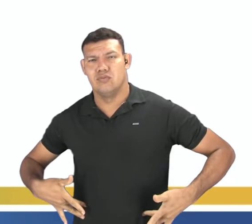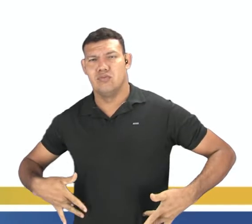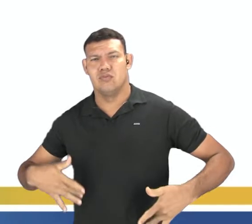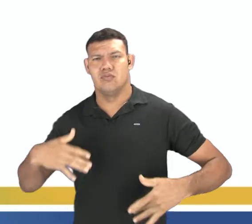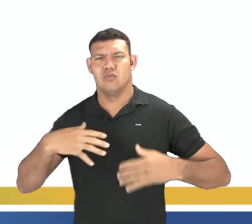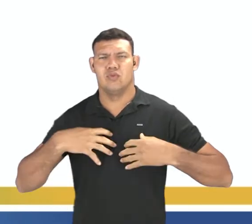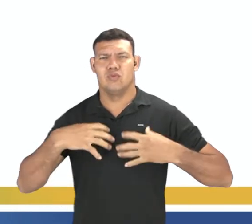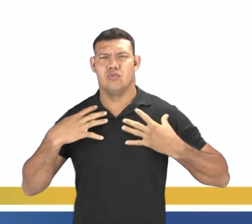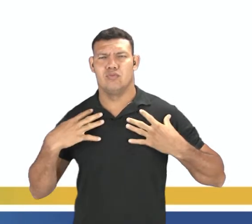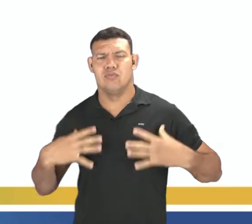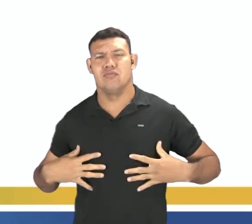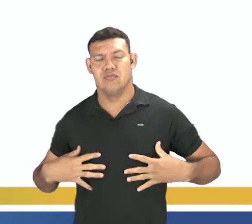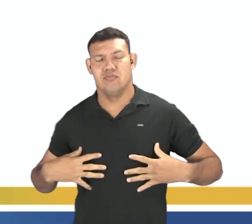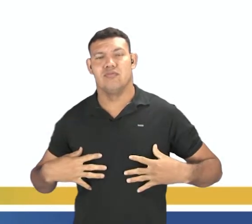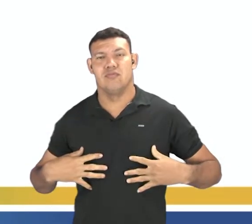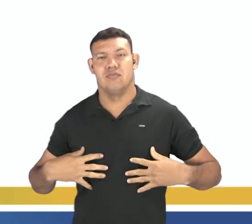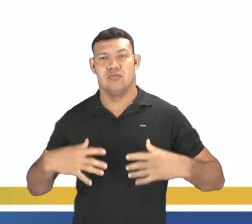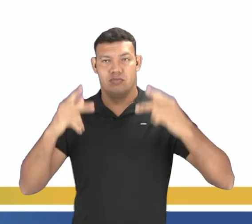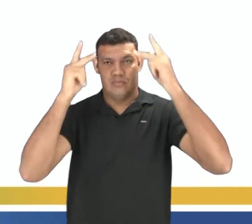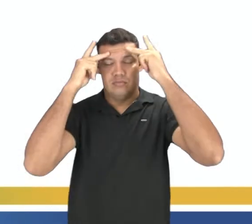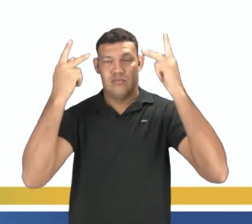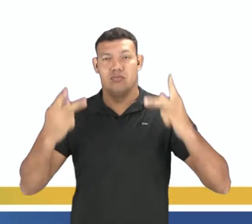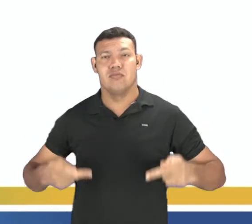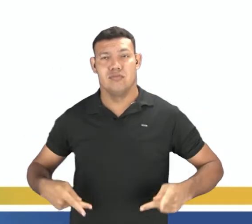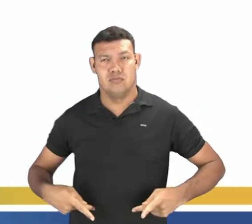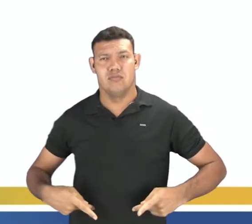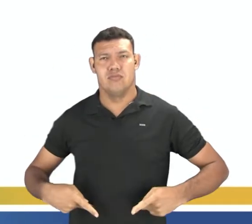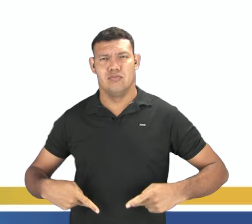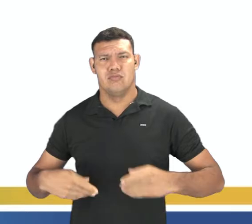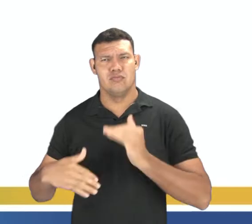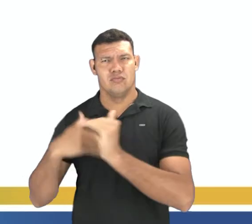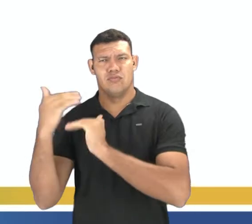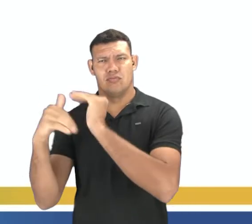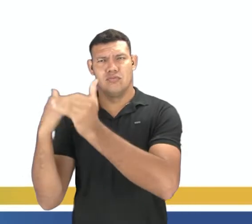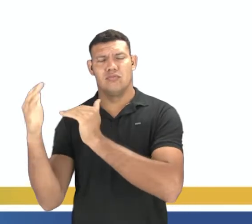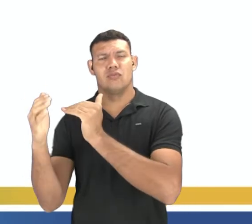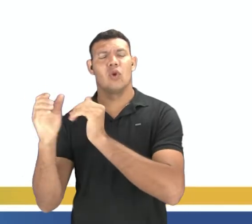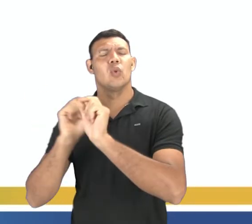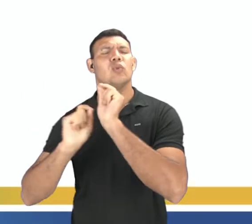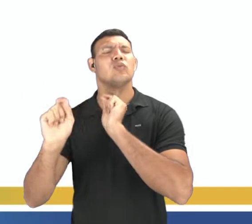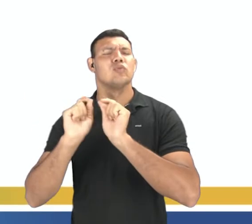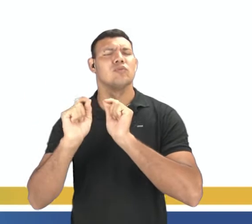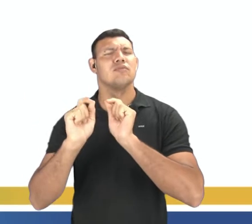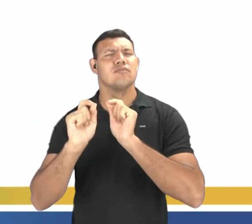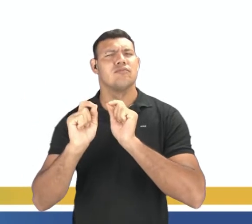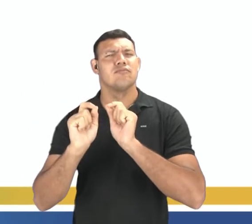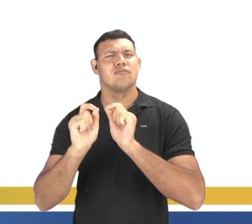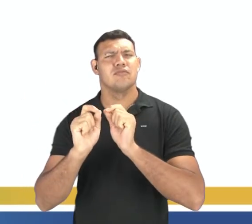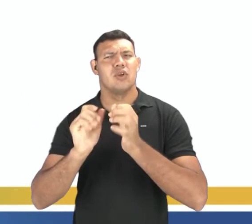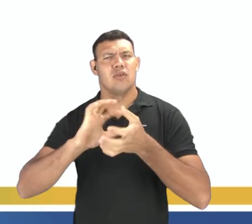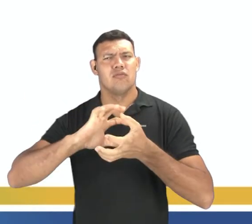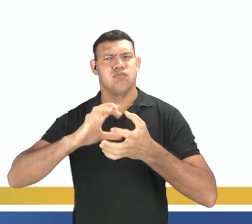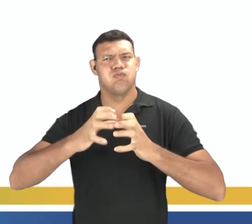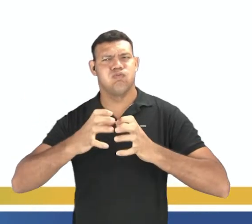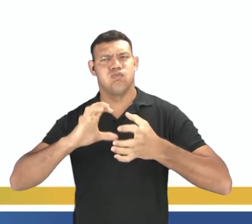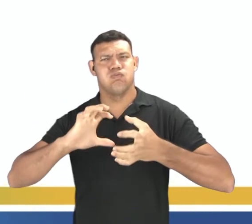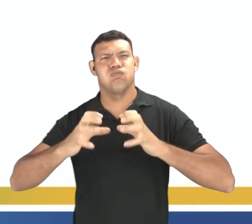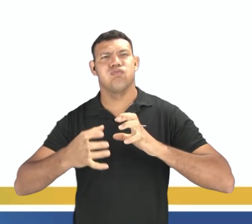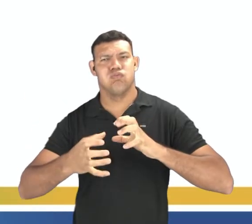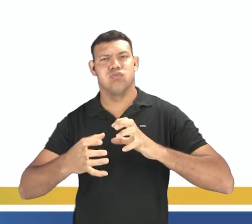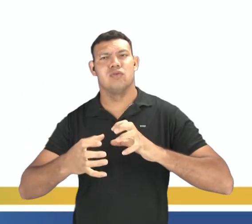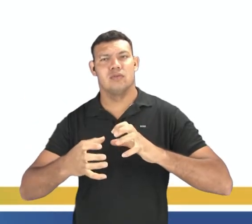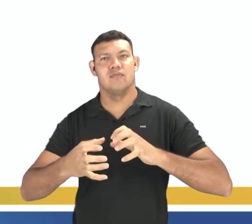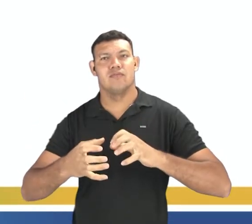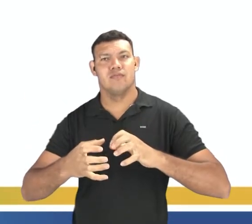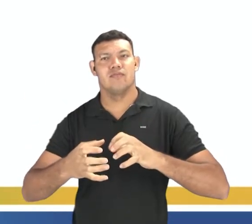as principais fases do desenvolvimento embrionário são a clivagem, ou segmentação,